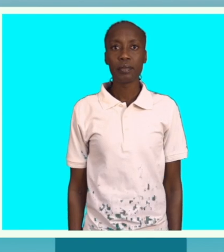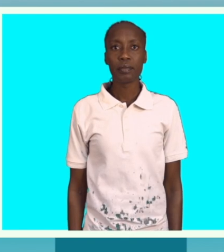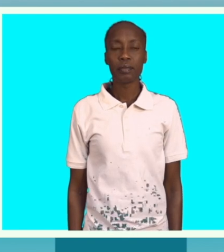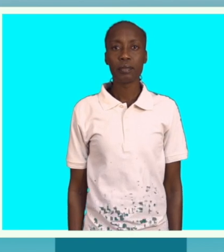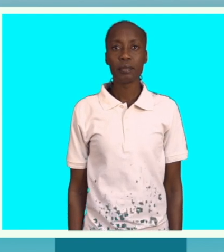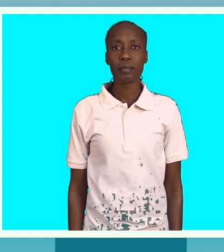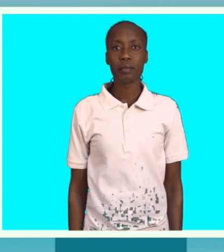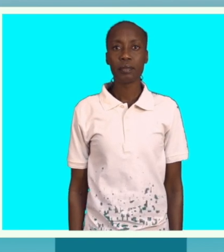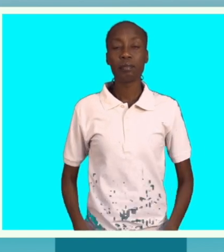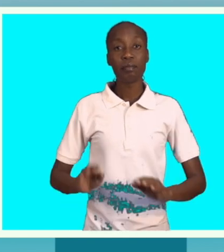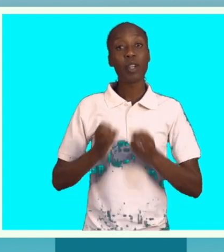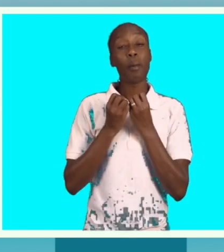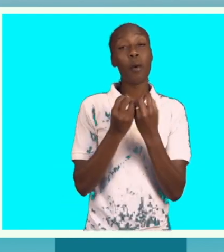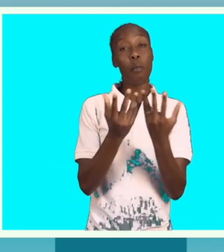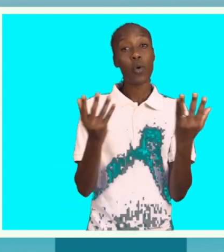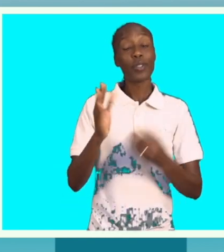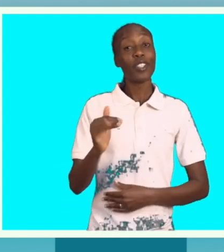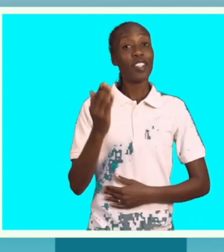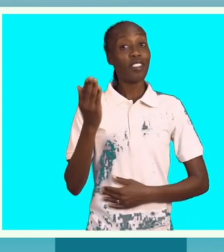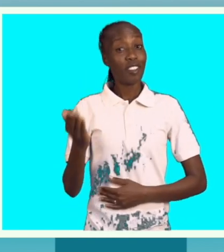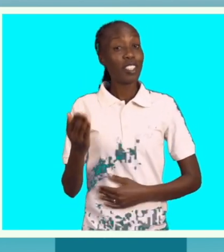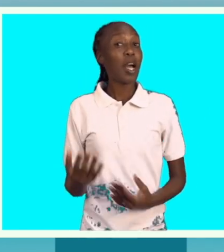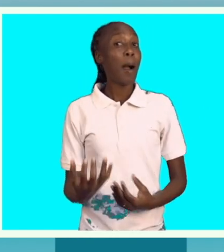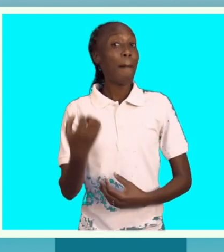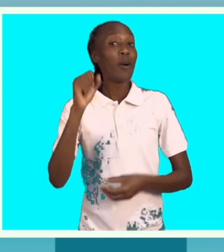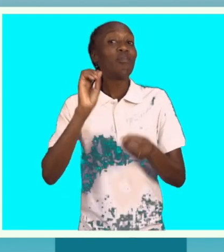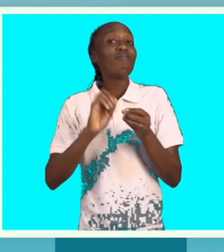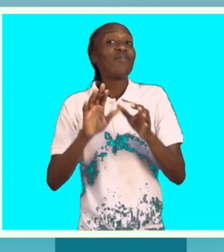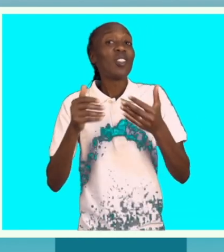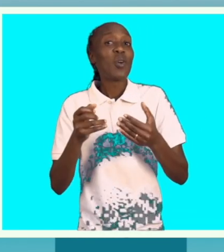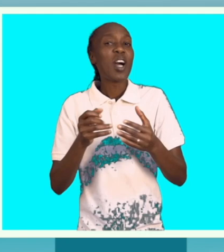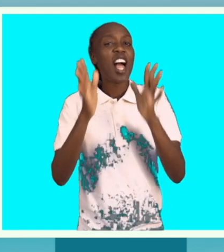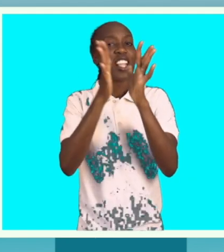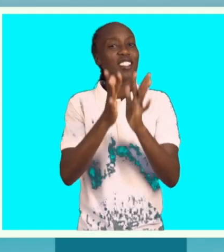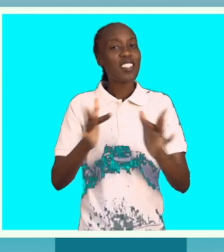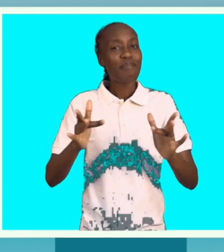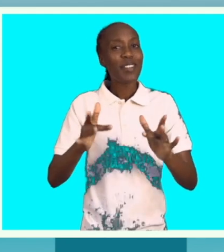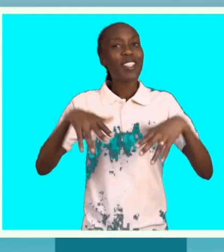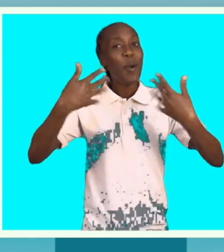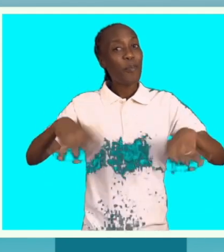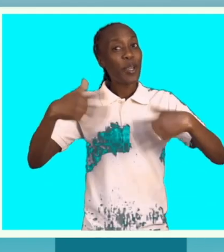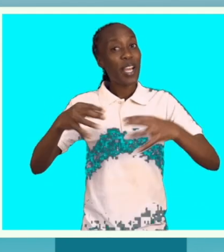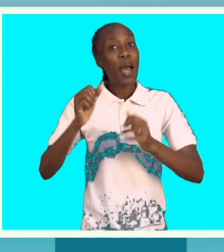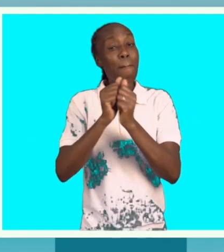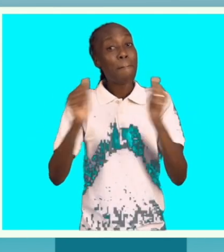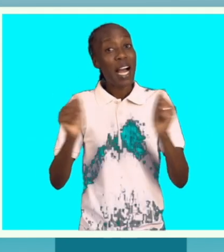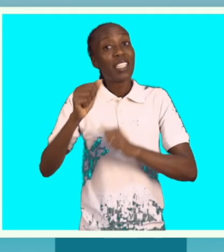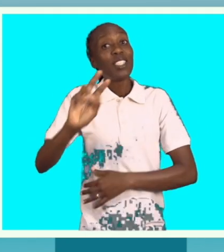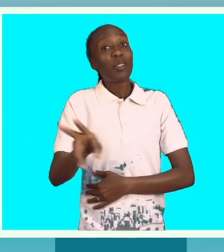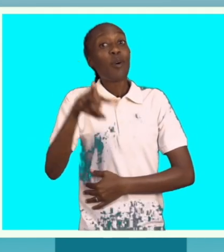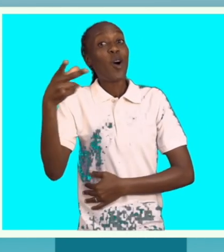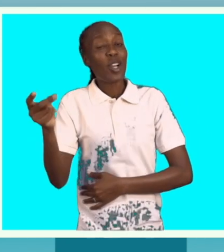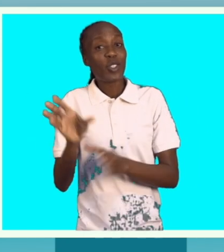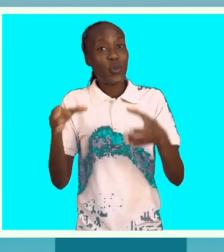Sofala, de Caleme, de Tchau. Muitos,